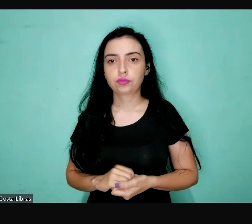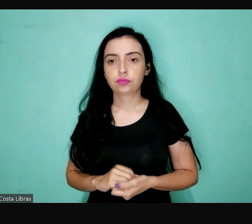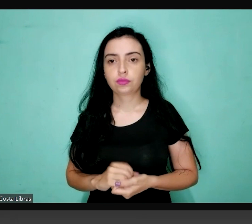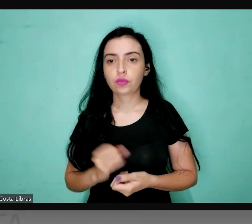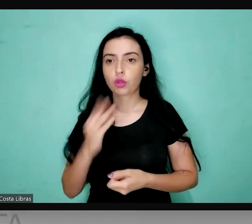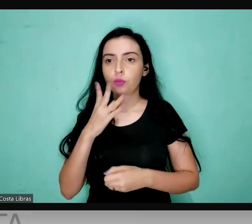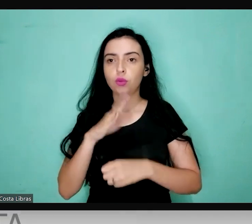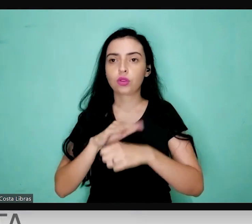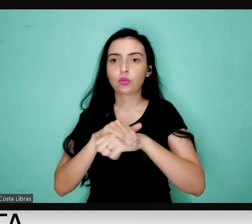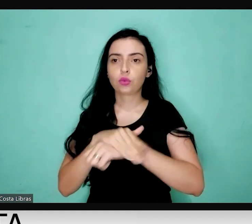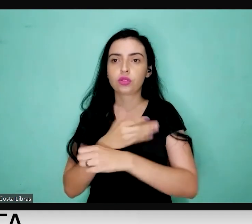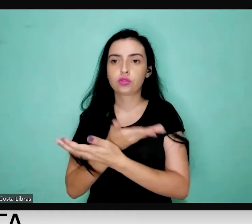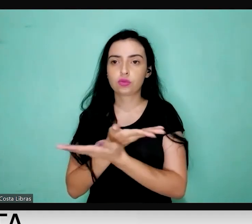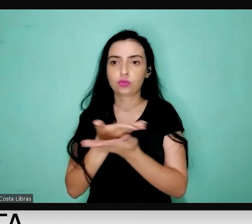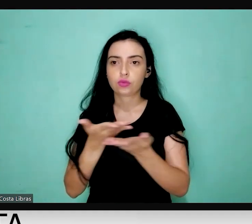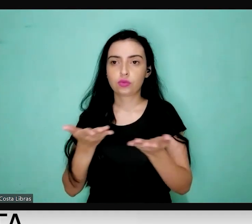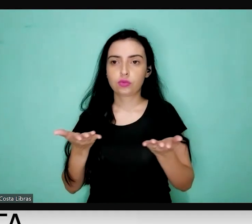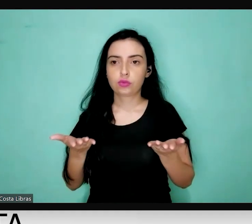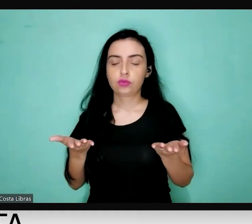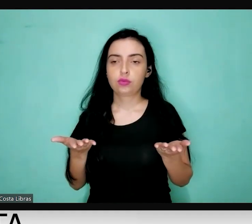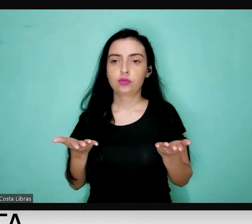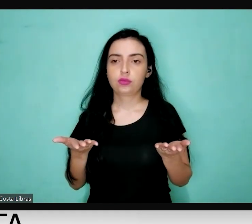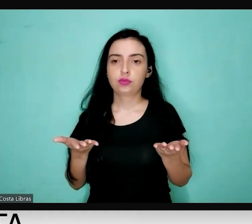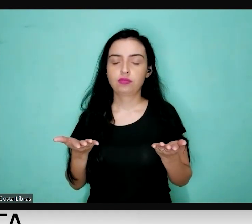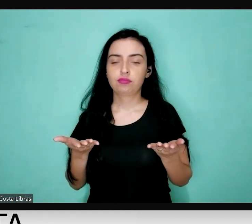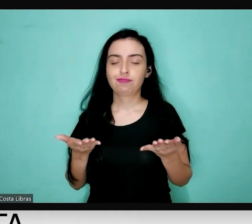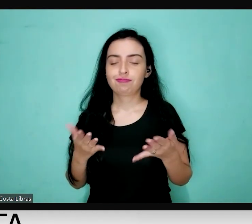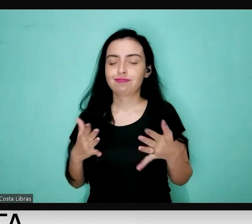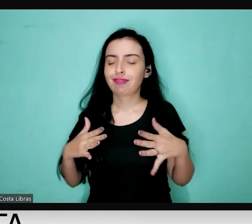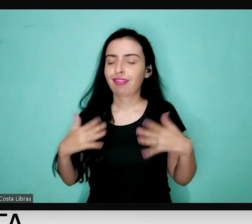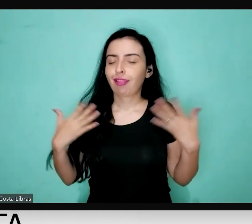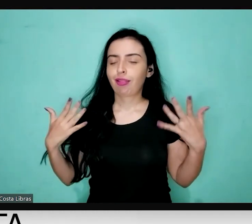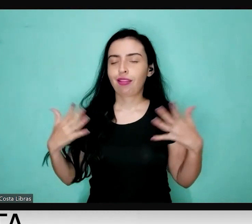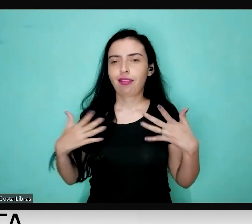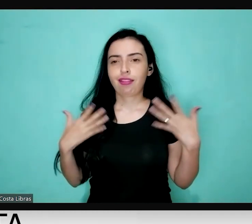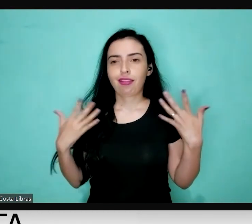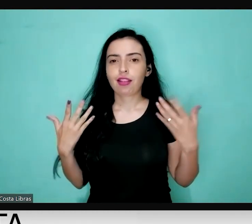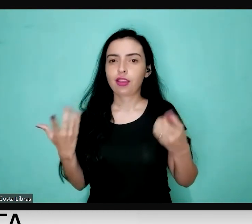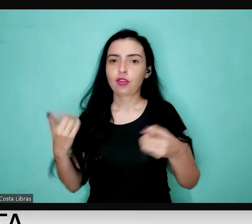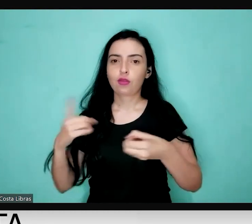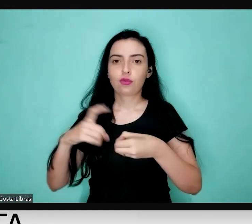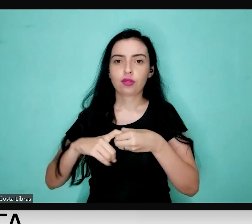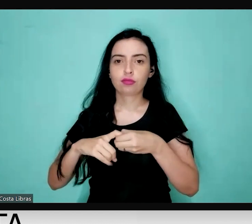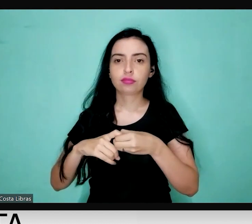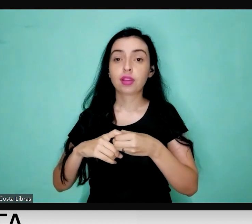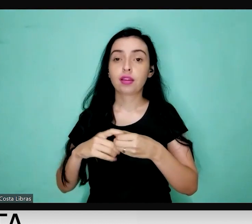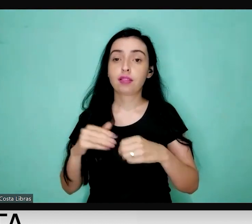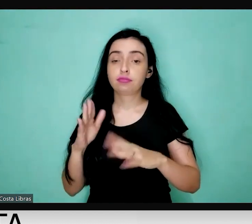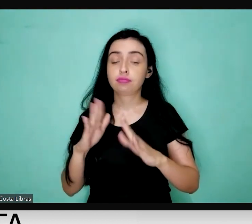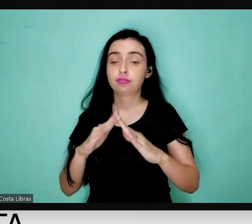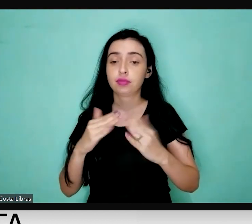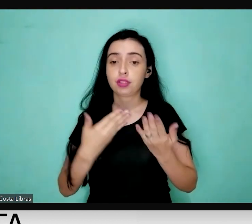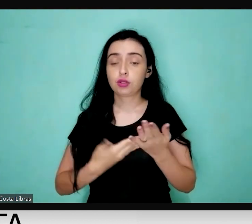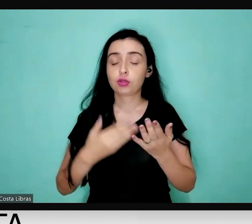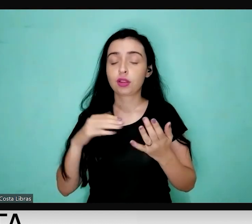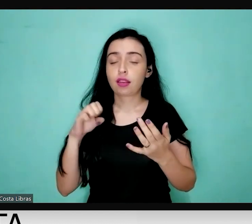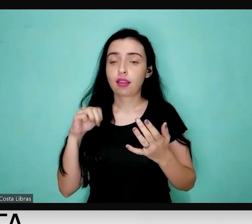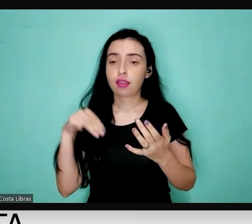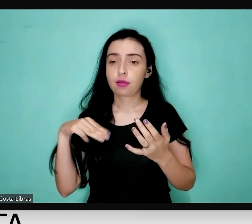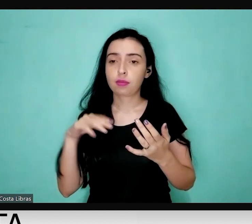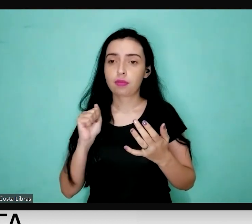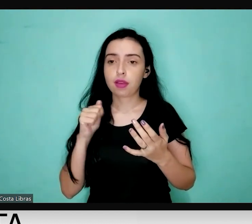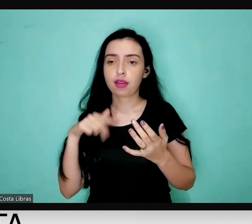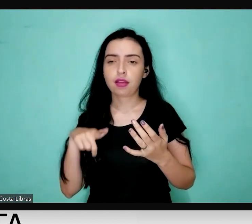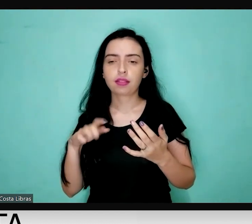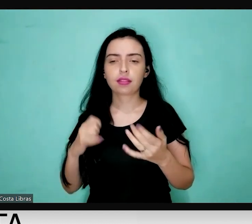castanhos e traja uma camiseta preta. É uma alegria retornar à IMAG para celebrarmos e